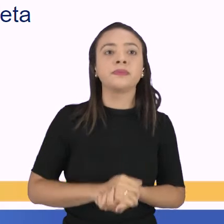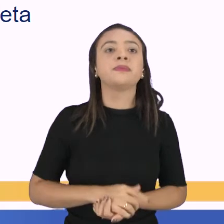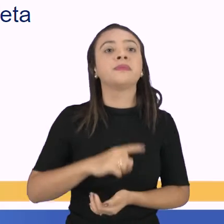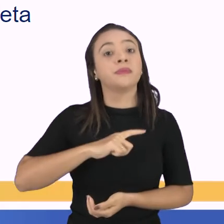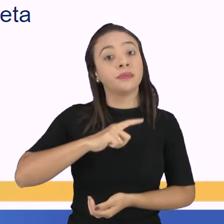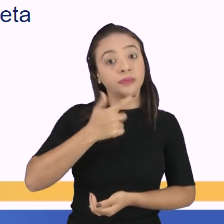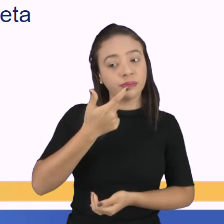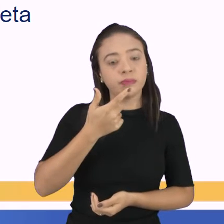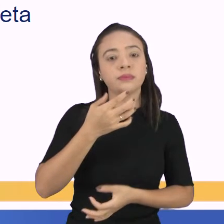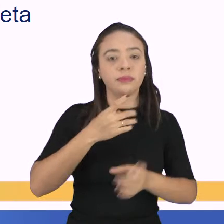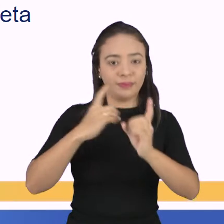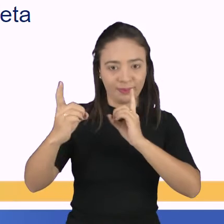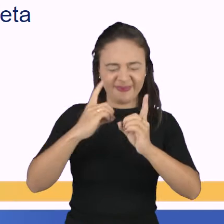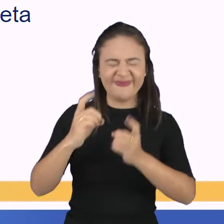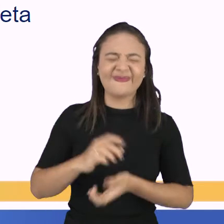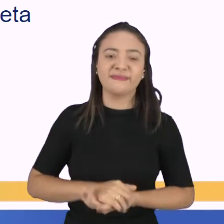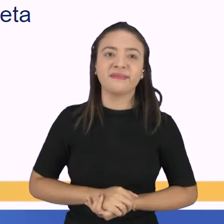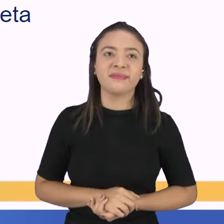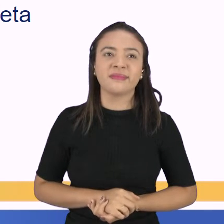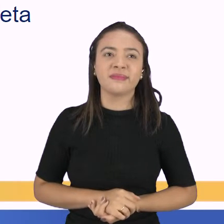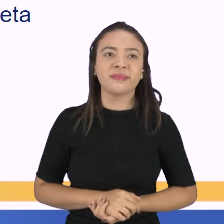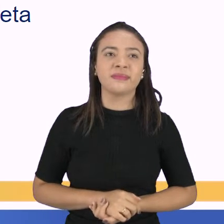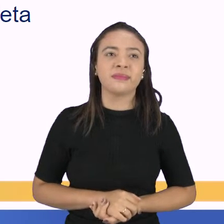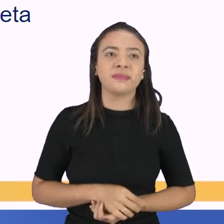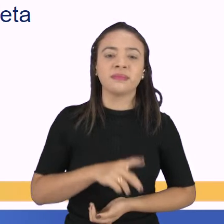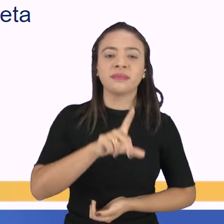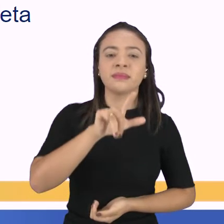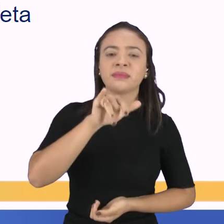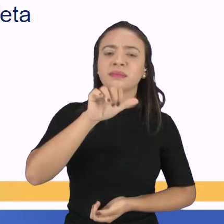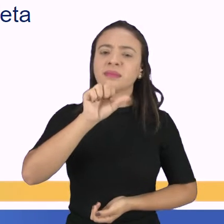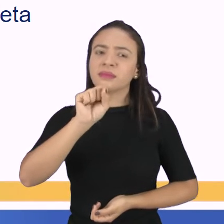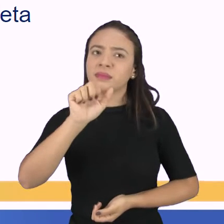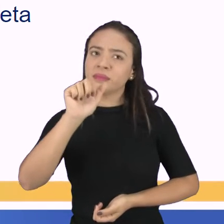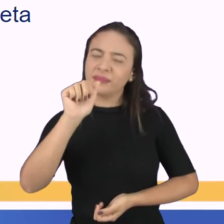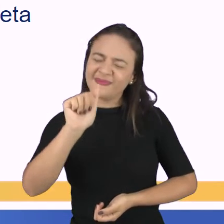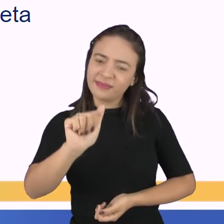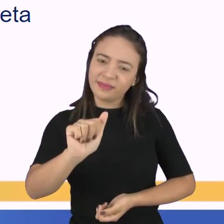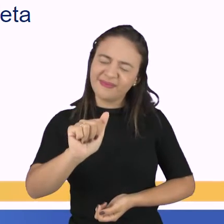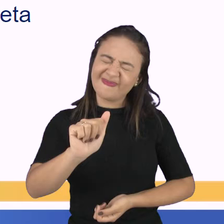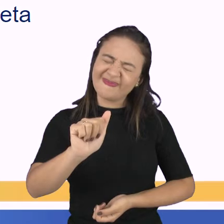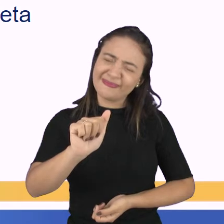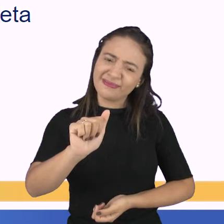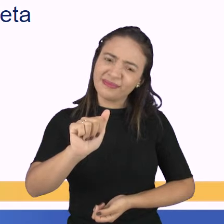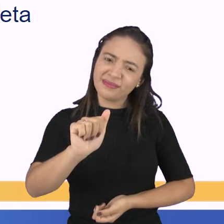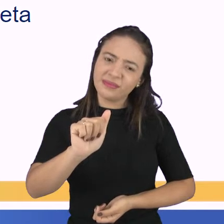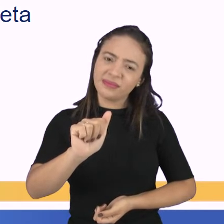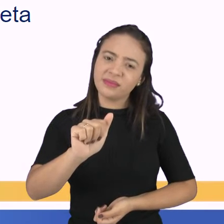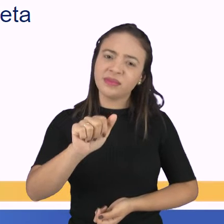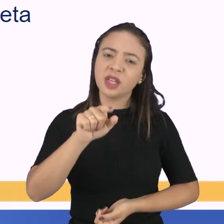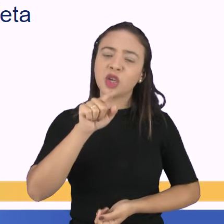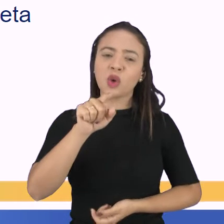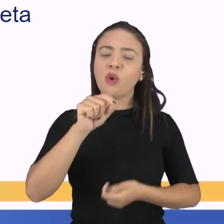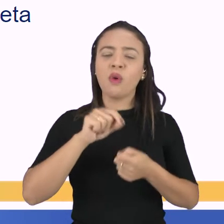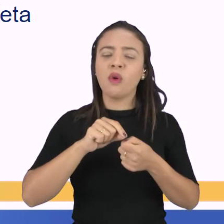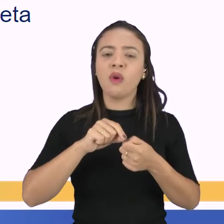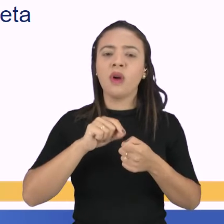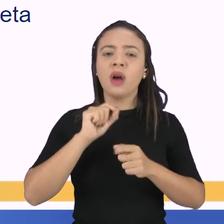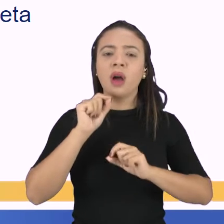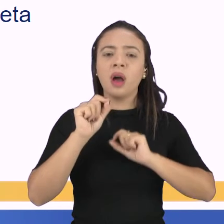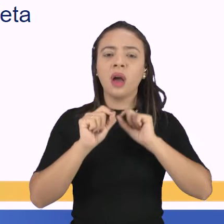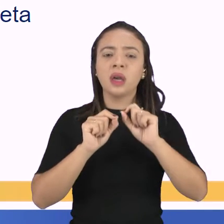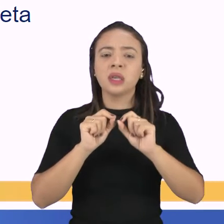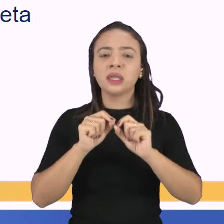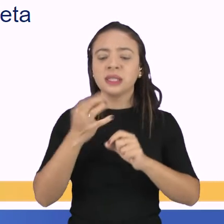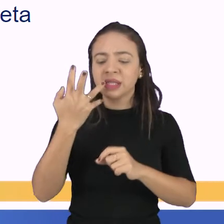outro diálogo. Observe aí. Lisa, what did you used to do when you were a child? Lisa, o que você costumava fazer quando você